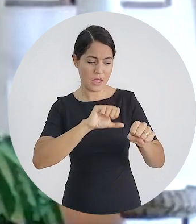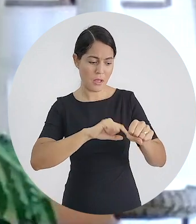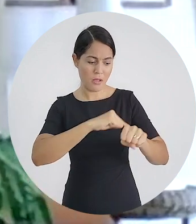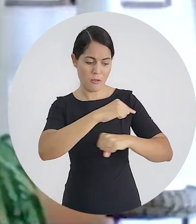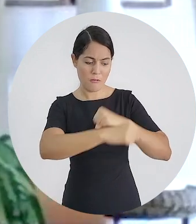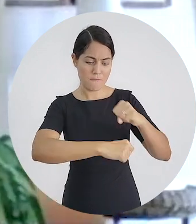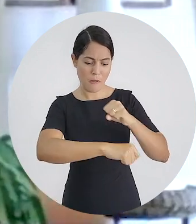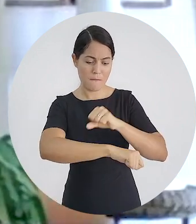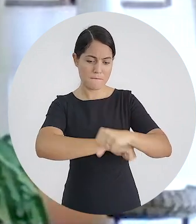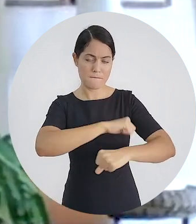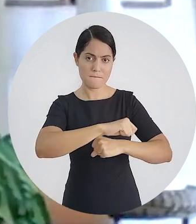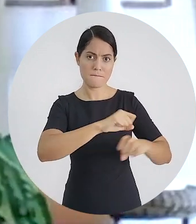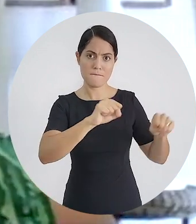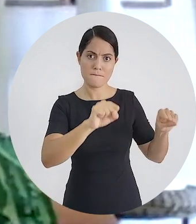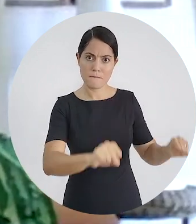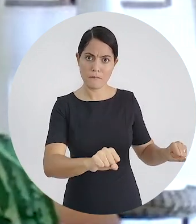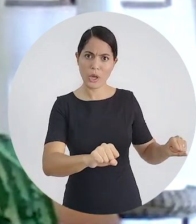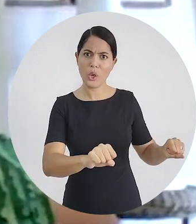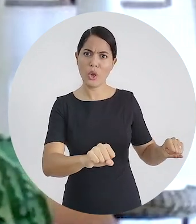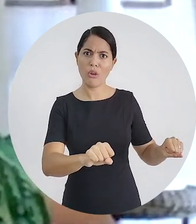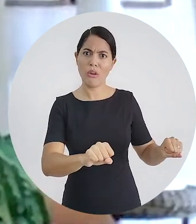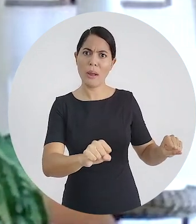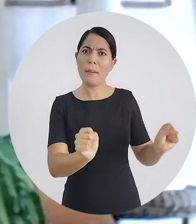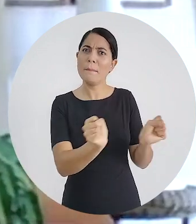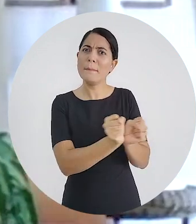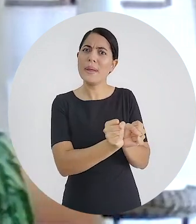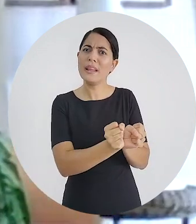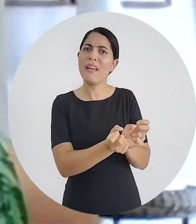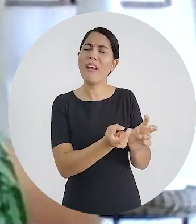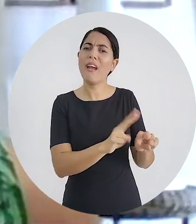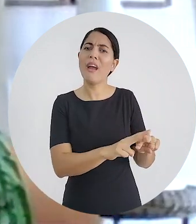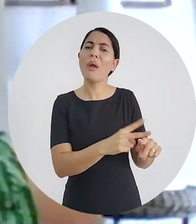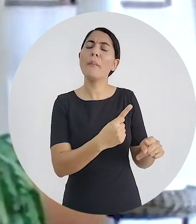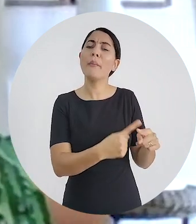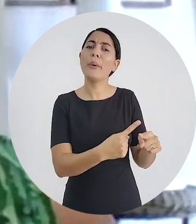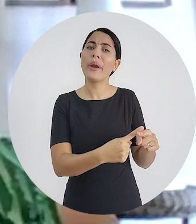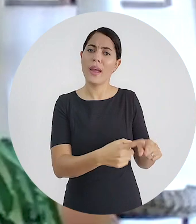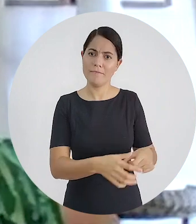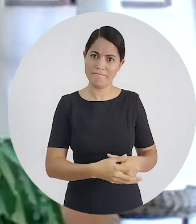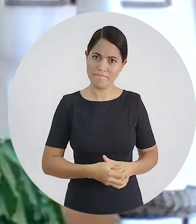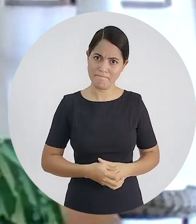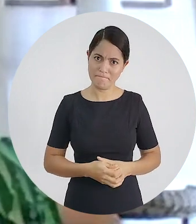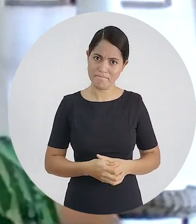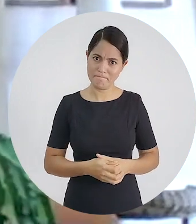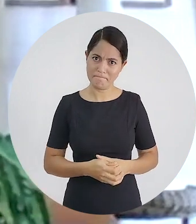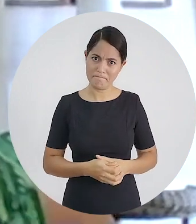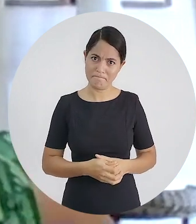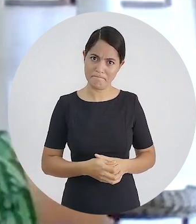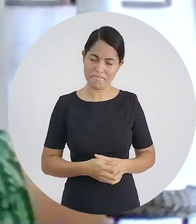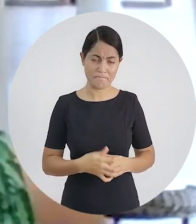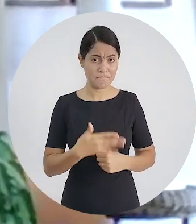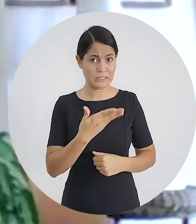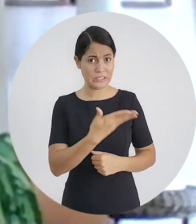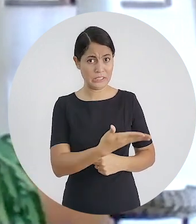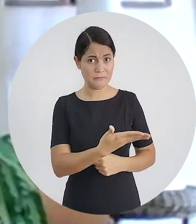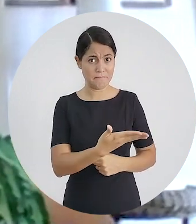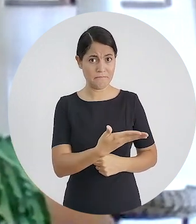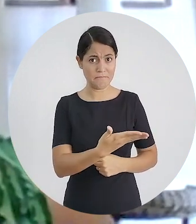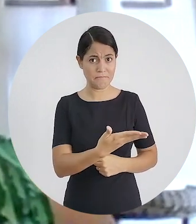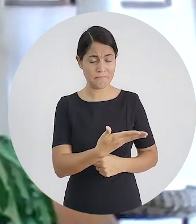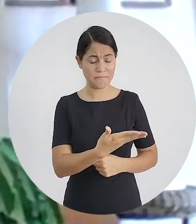para trabalhar? Que trabalho existe com essa família,